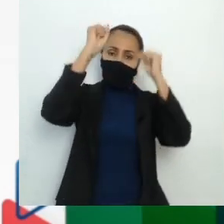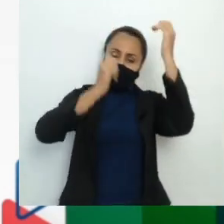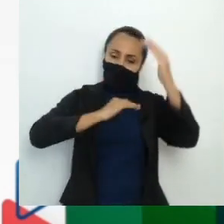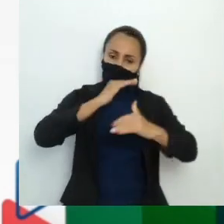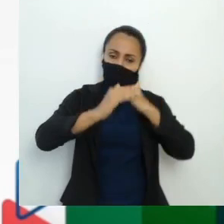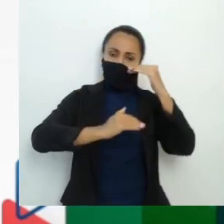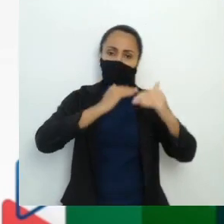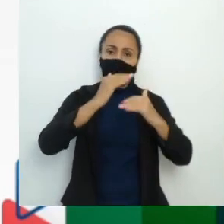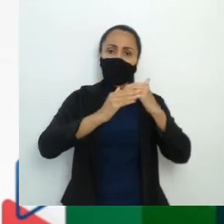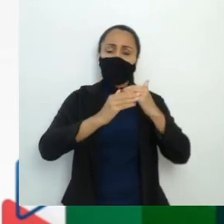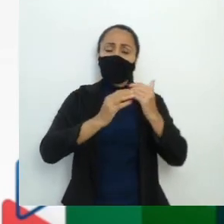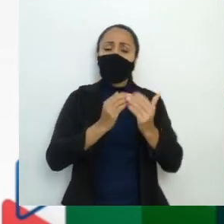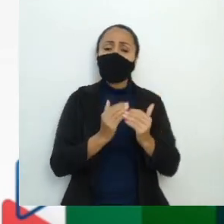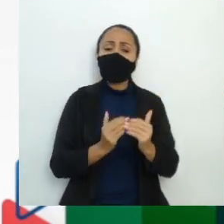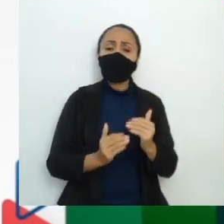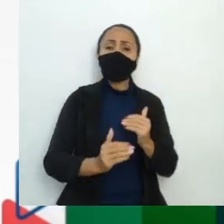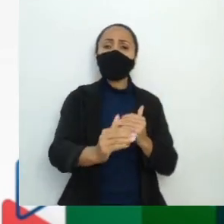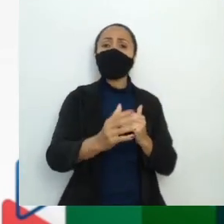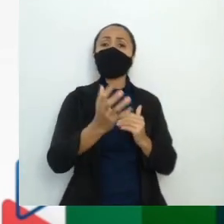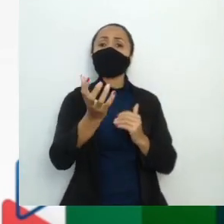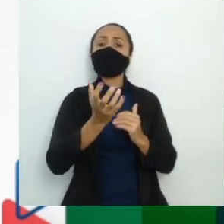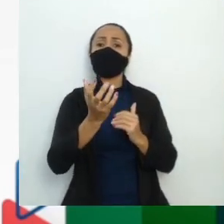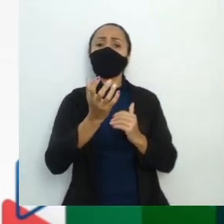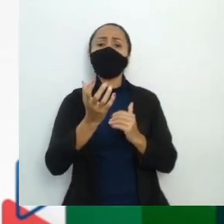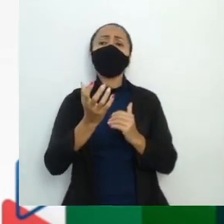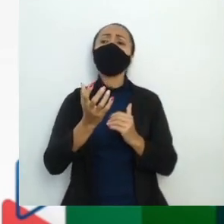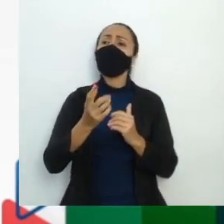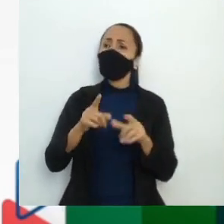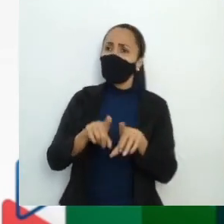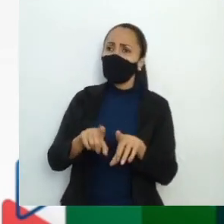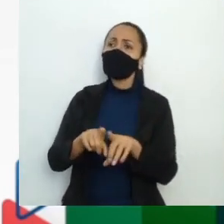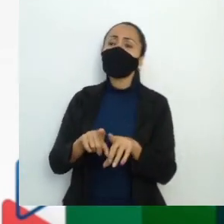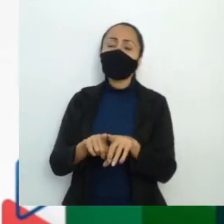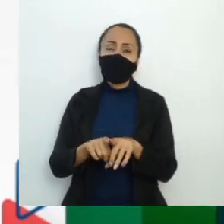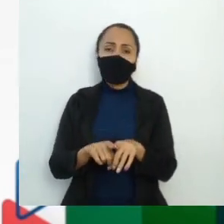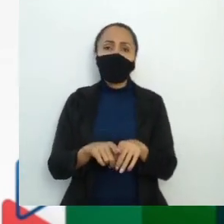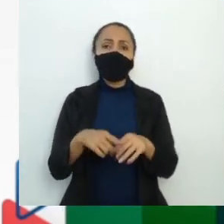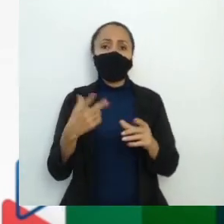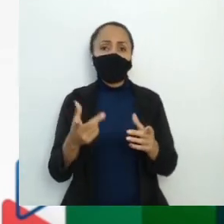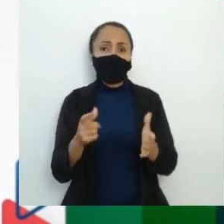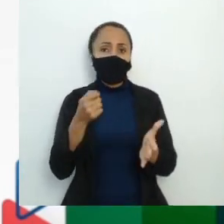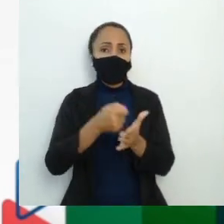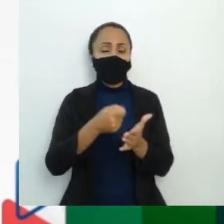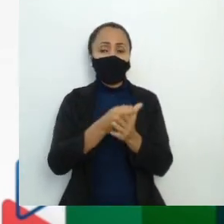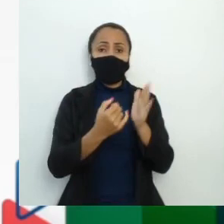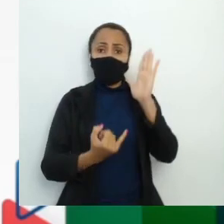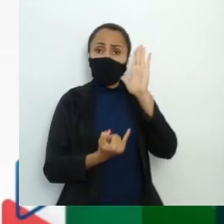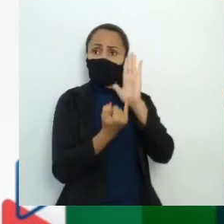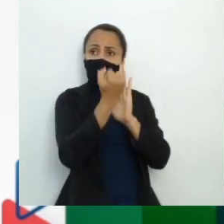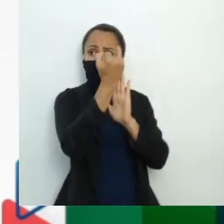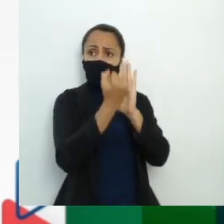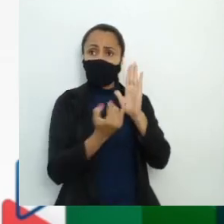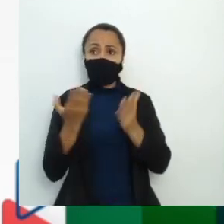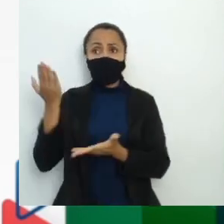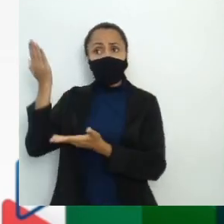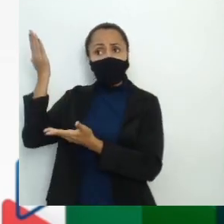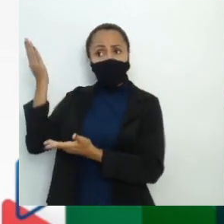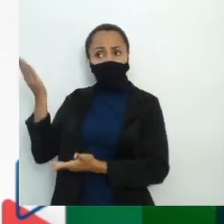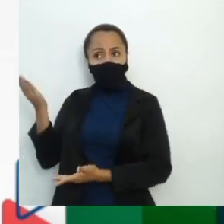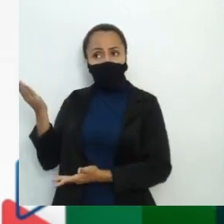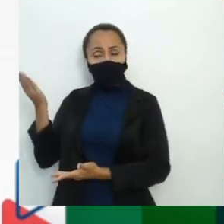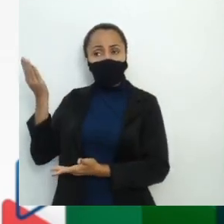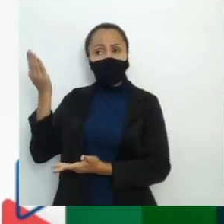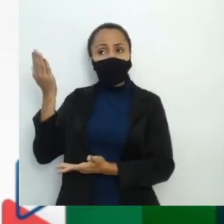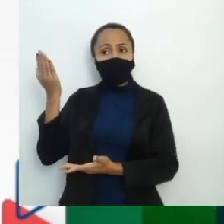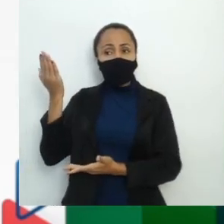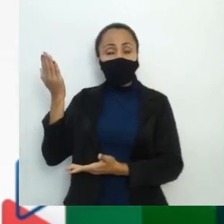na mente, né, começa a querer cair em cima dessa América do Norte e cobrar esses impostos que você tem aí na sua tela. Para quê? Para